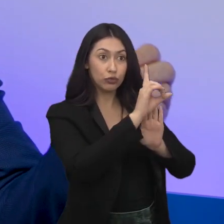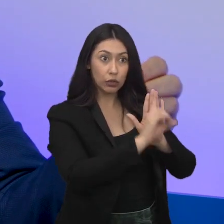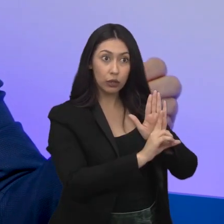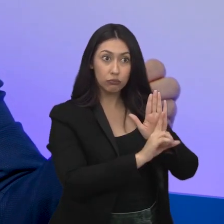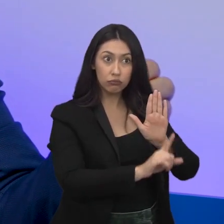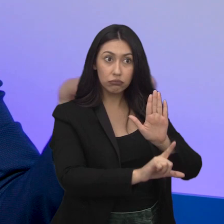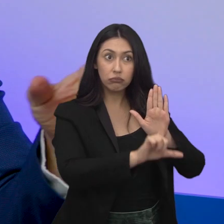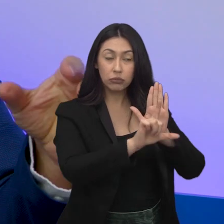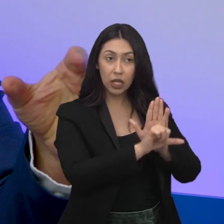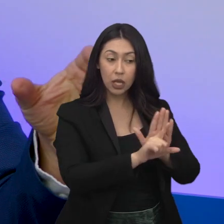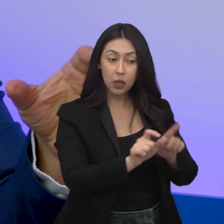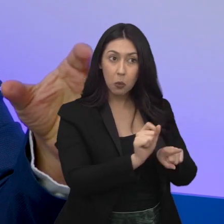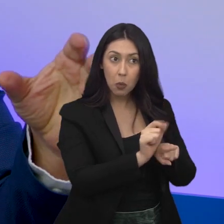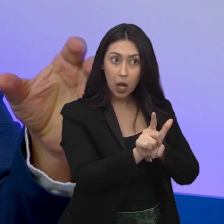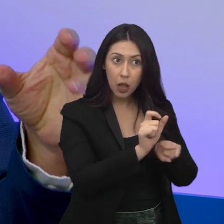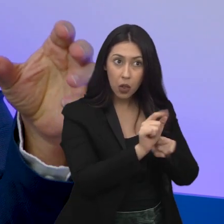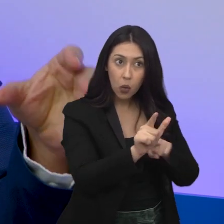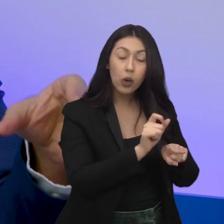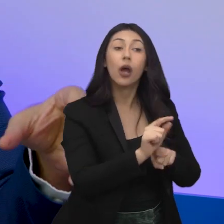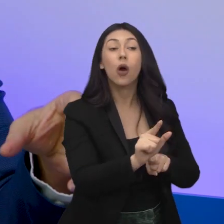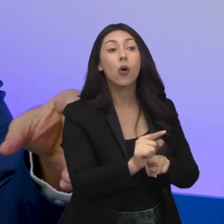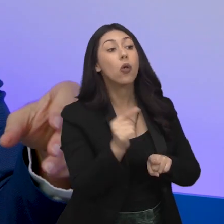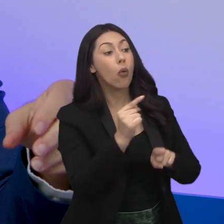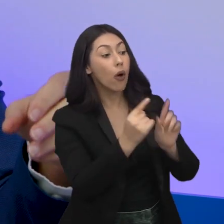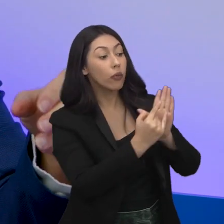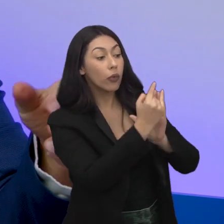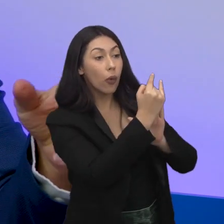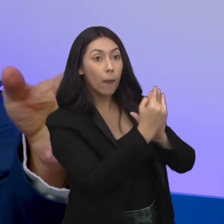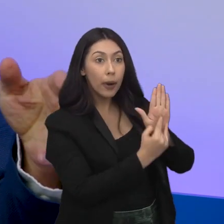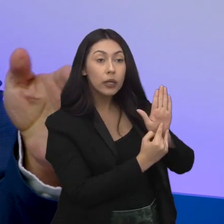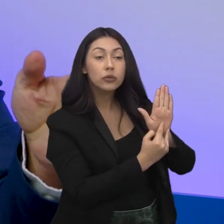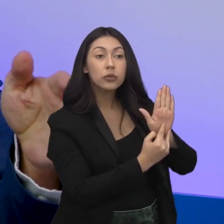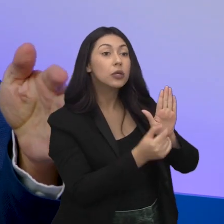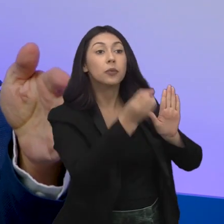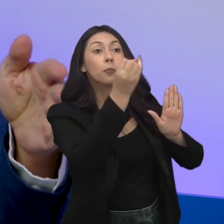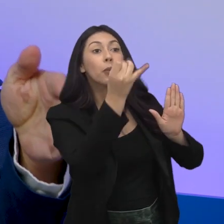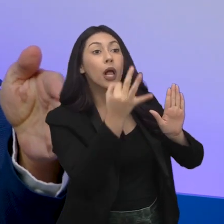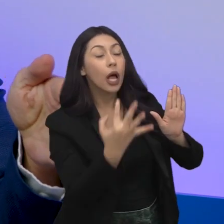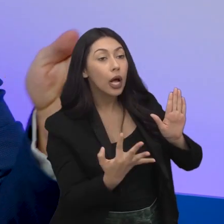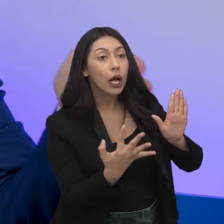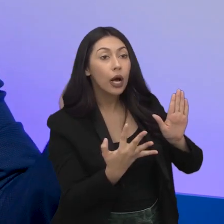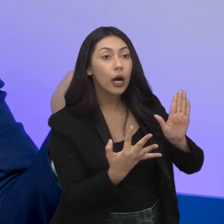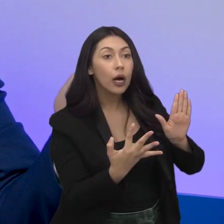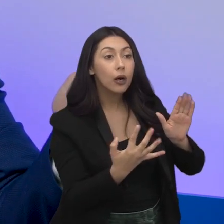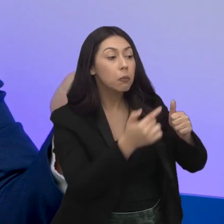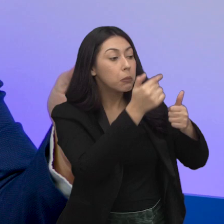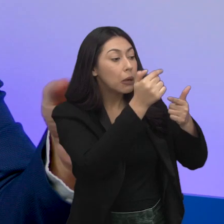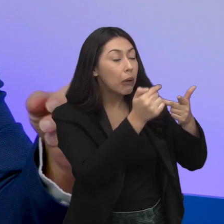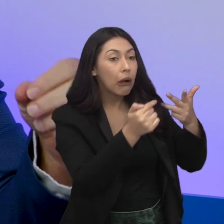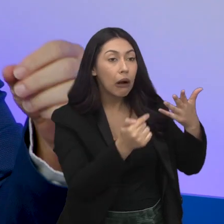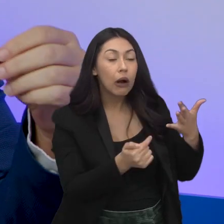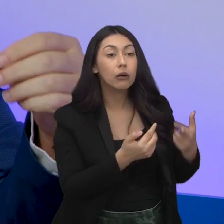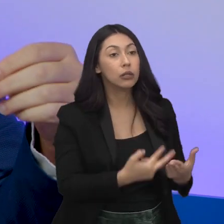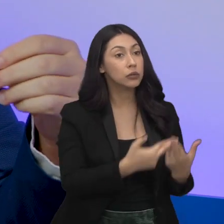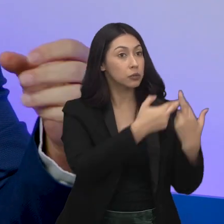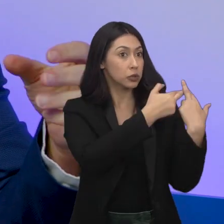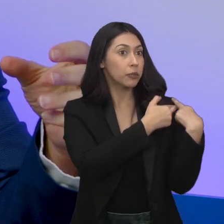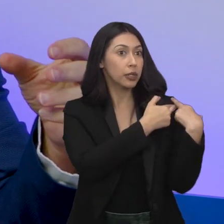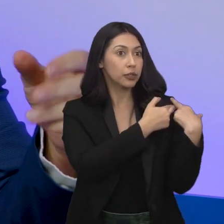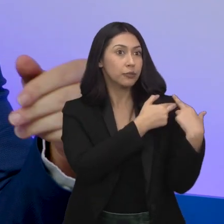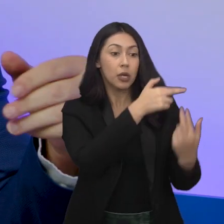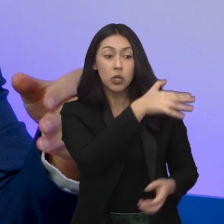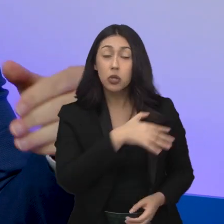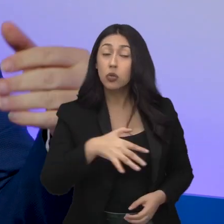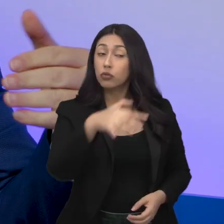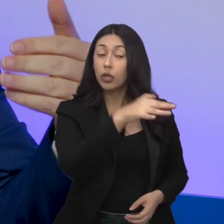lei de locação. Pela lei de locação, ele vai pactuar no contrato o que deve os encargos da locação. De uma forma